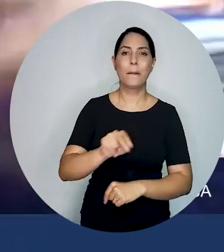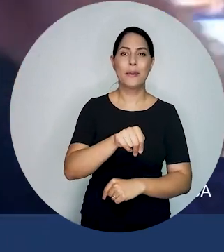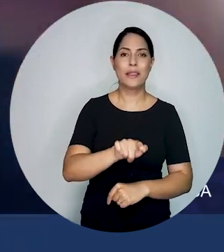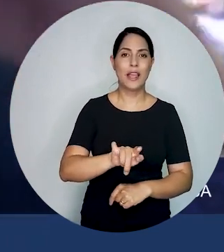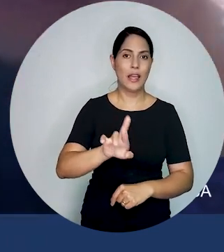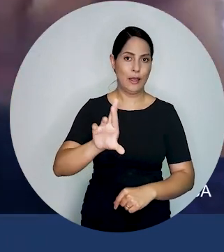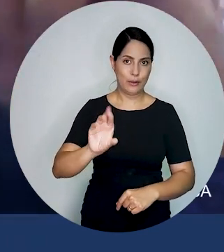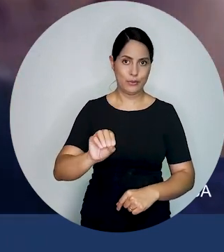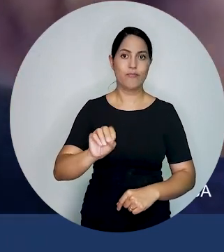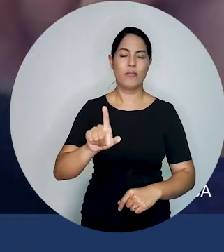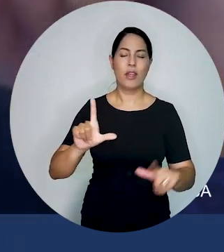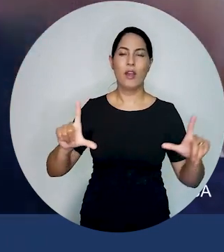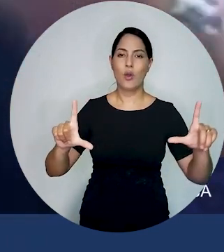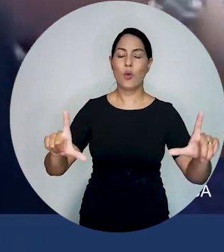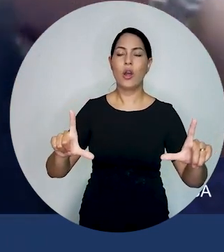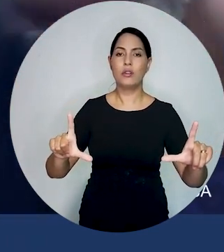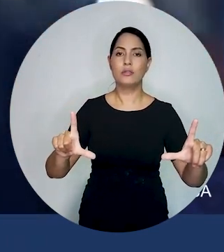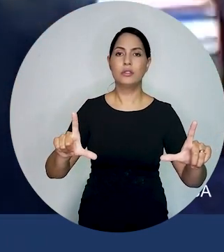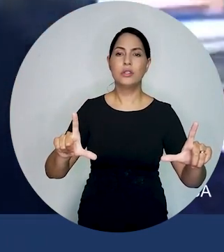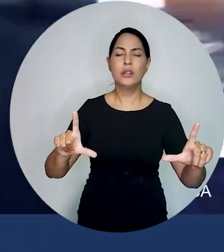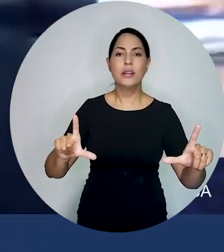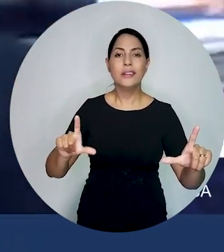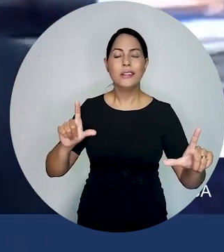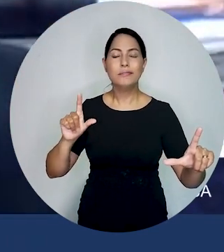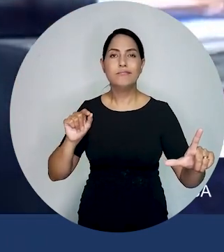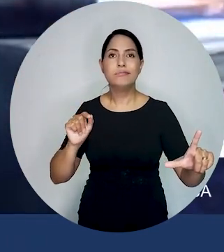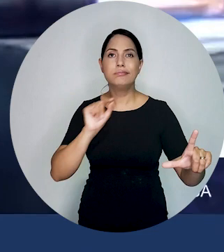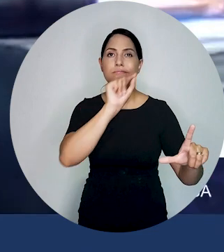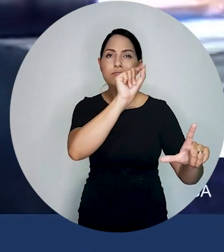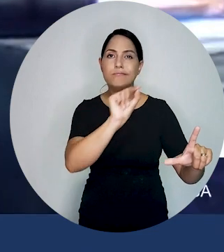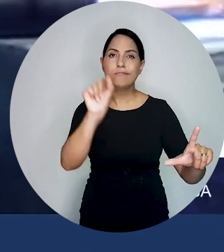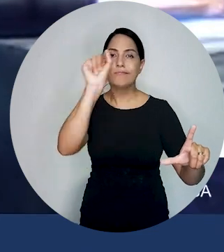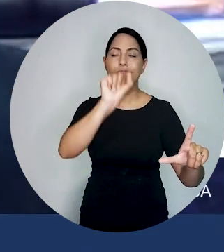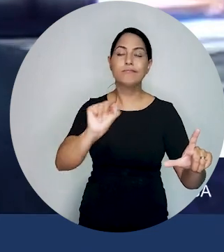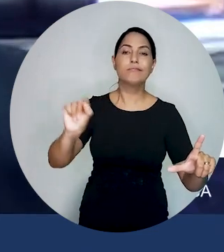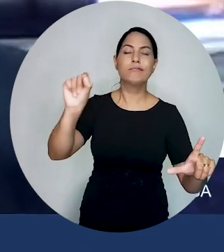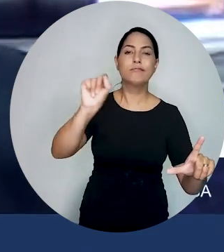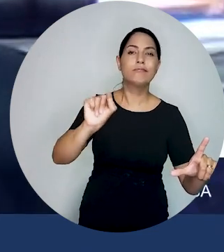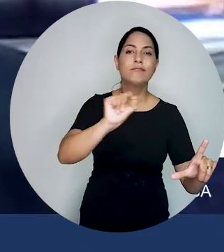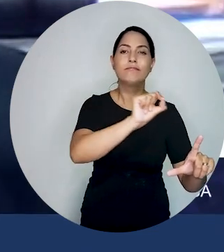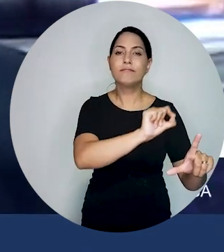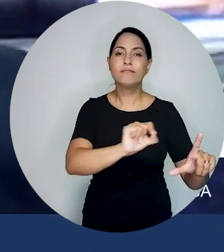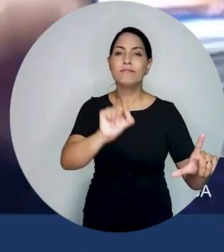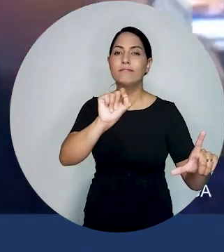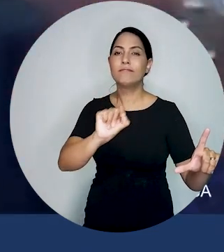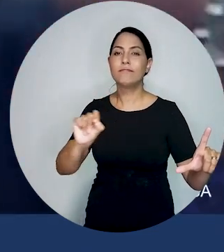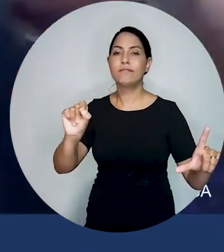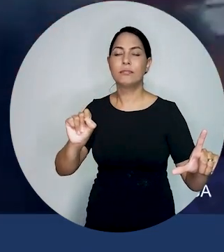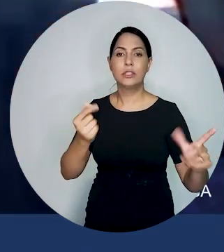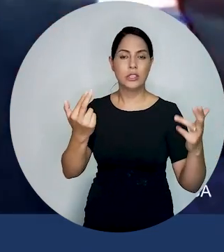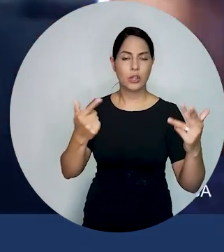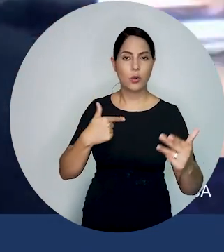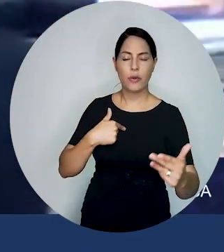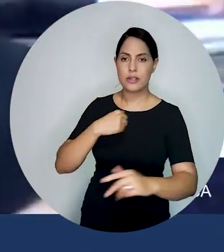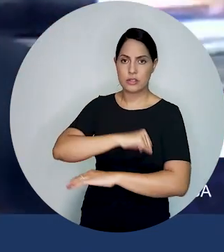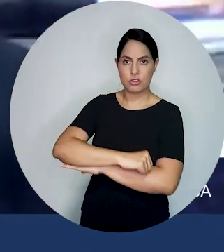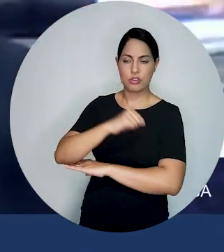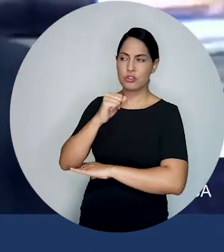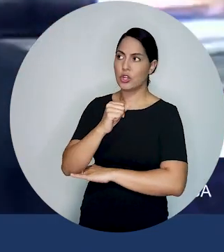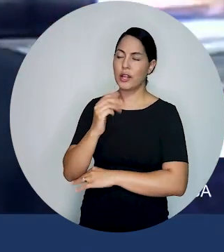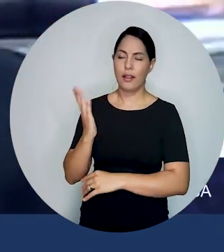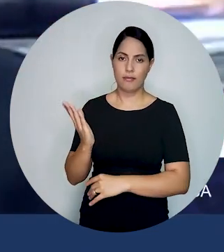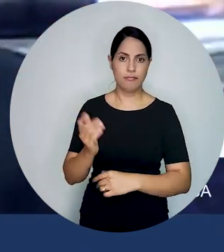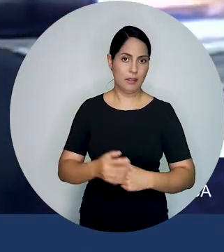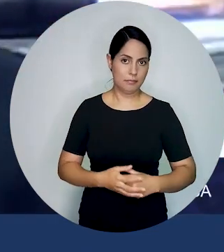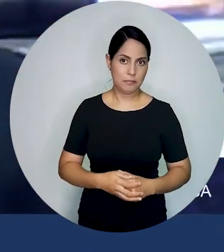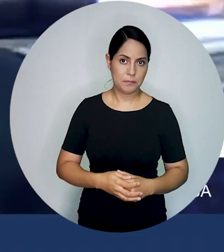Eu desenhava um quadrilátero no quadro, como essa janela aqui que